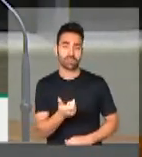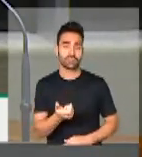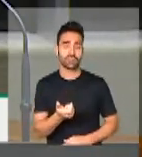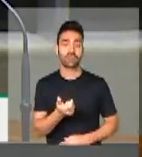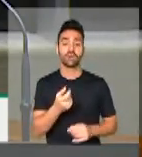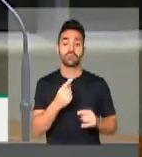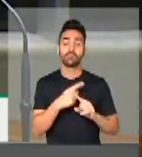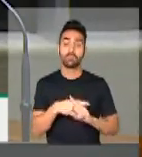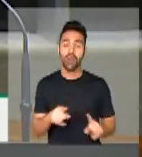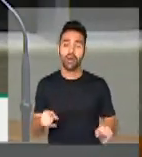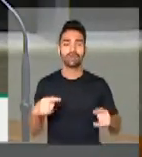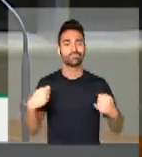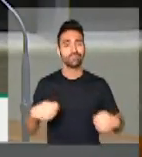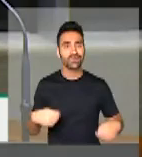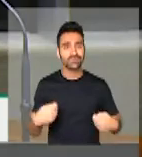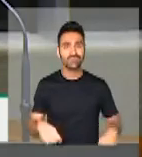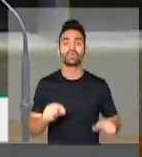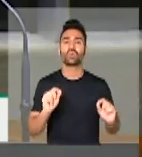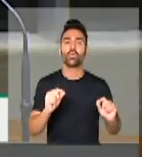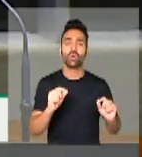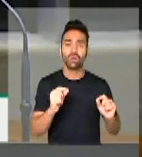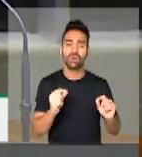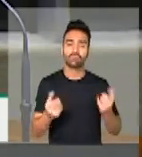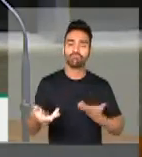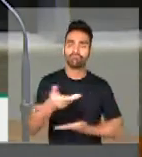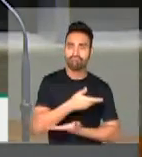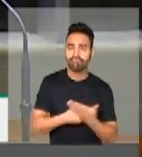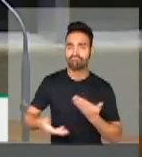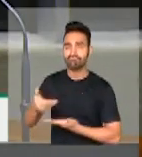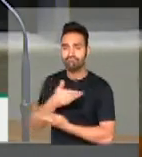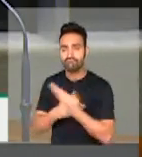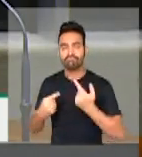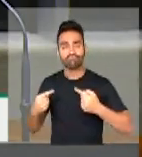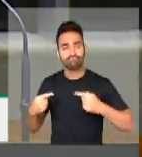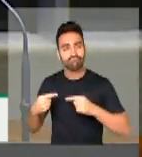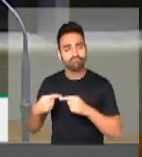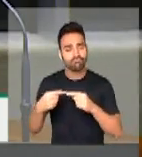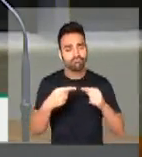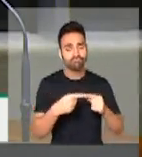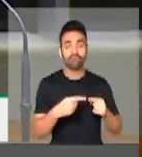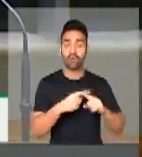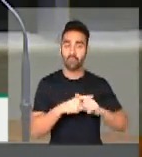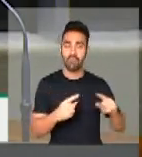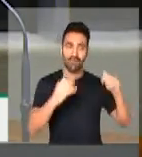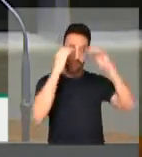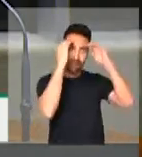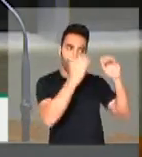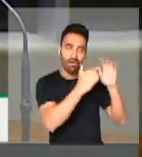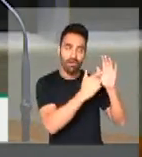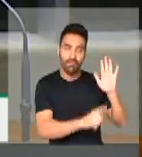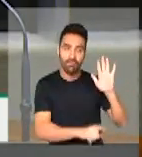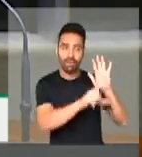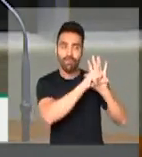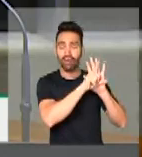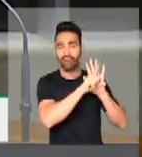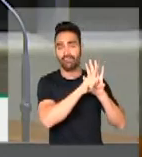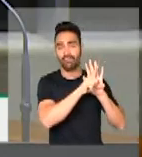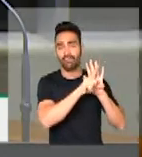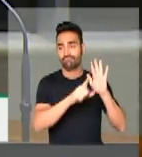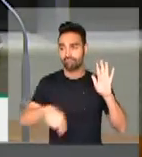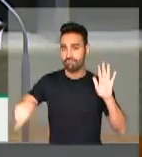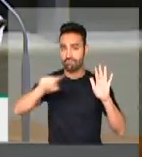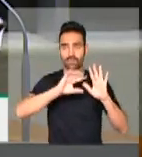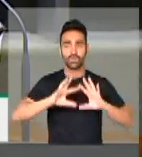para harmonizar com base na lei, exatamente os interesses que